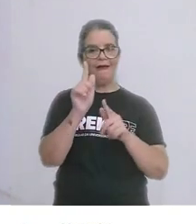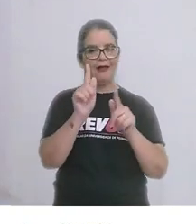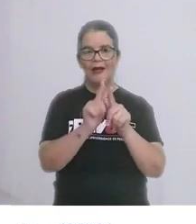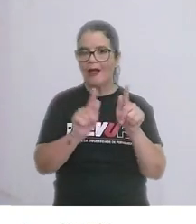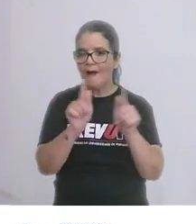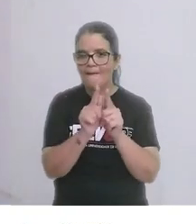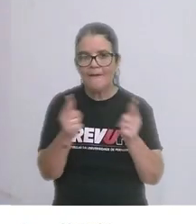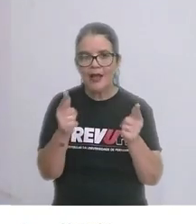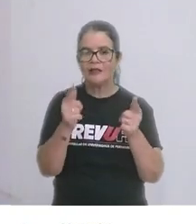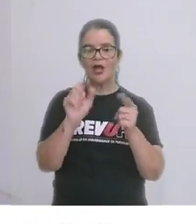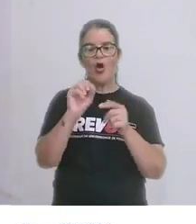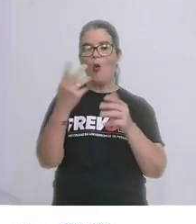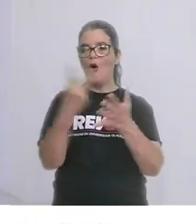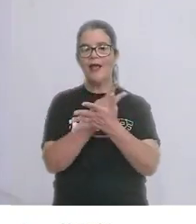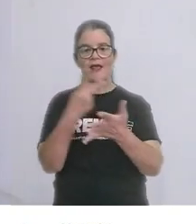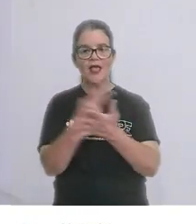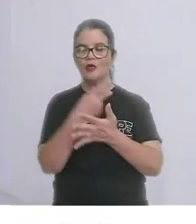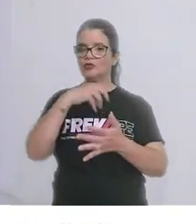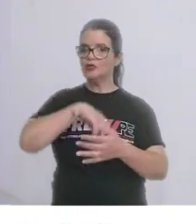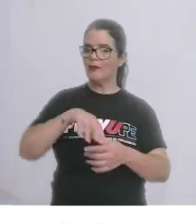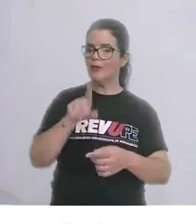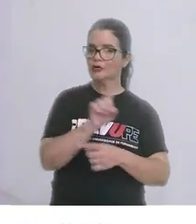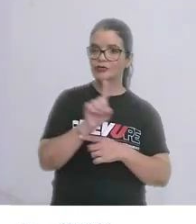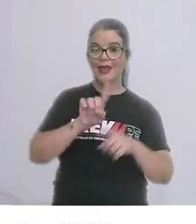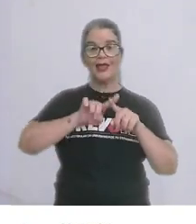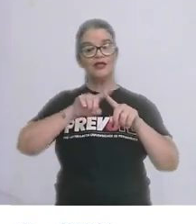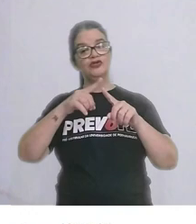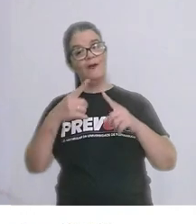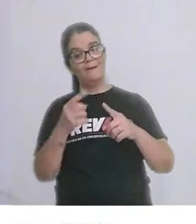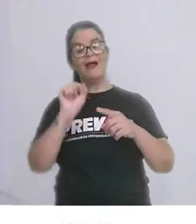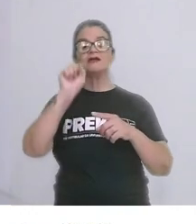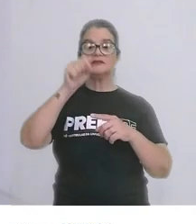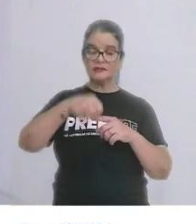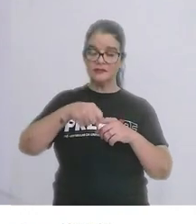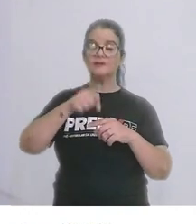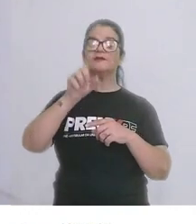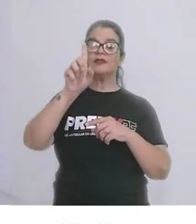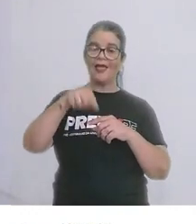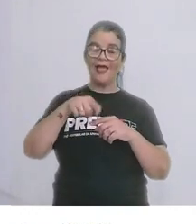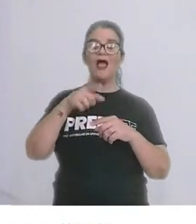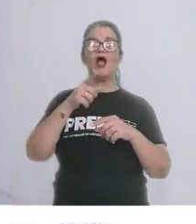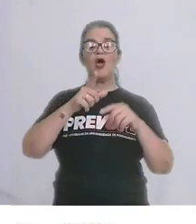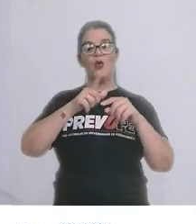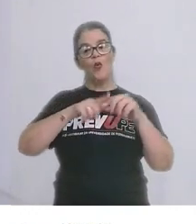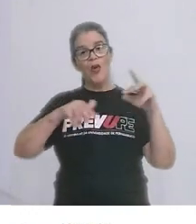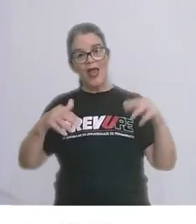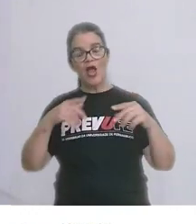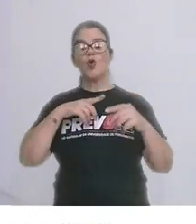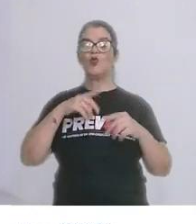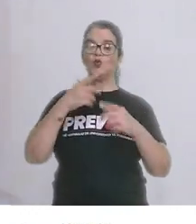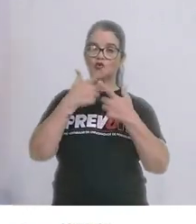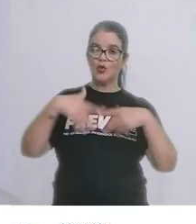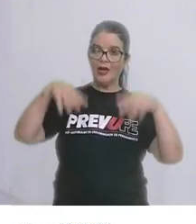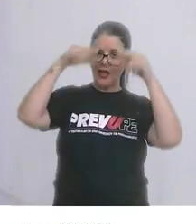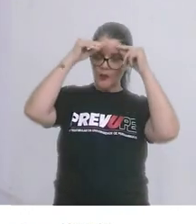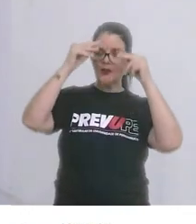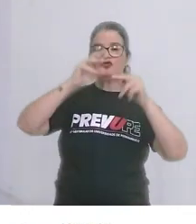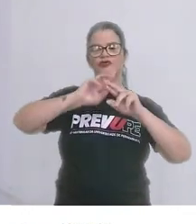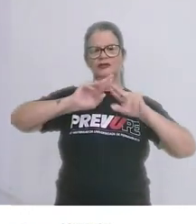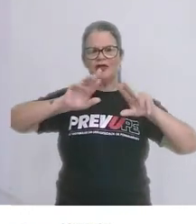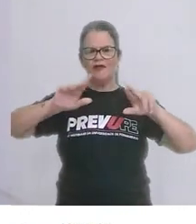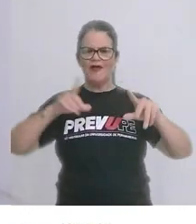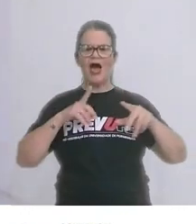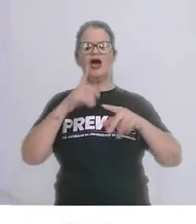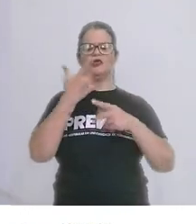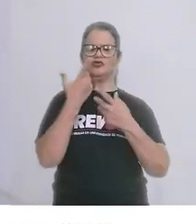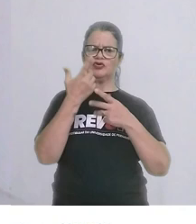gramatical ou um erro de português, mas sim um recurso linguístico dentre os vários recursos que a gente